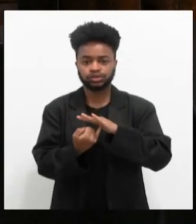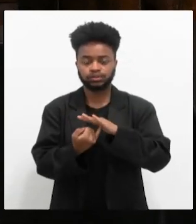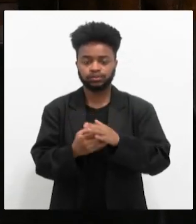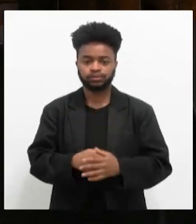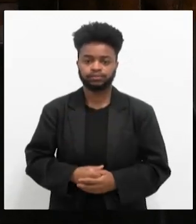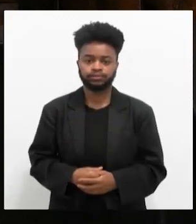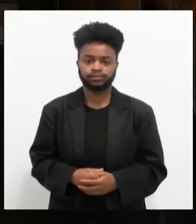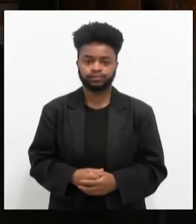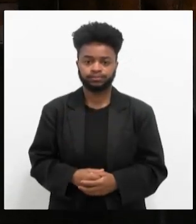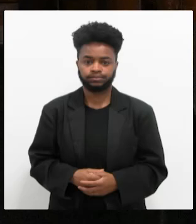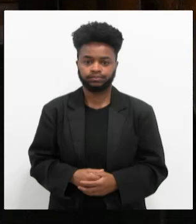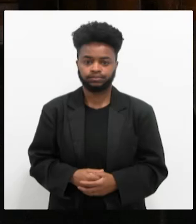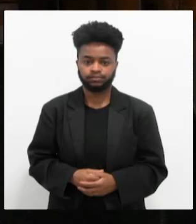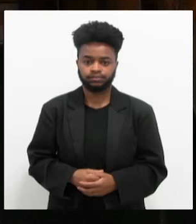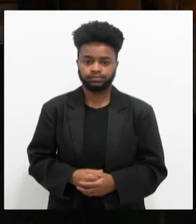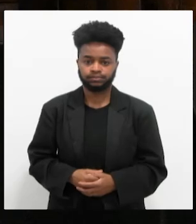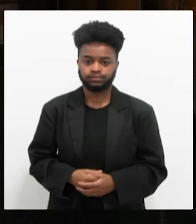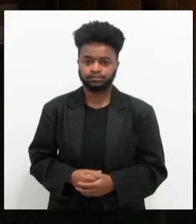devem.